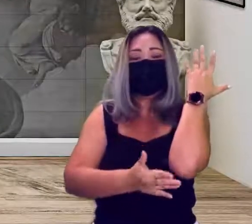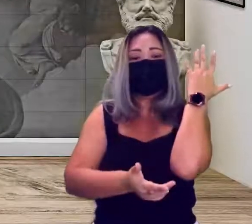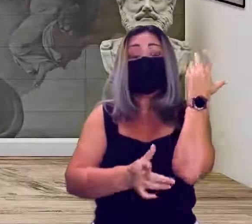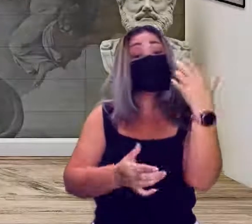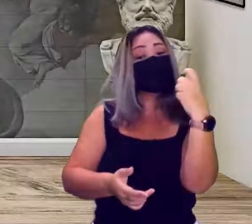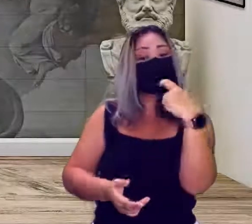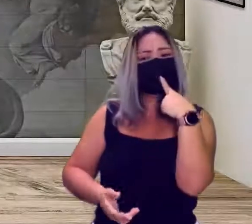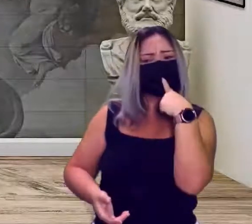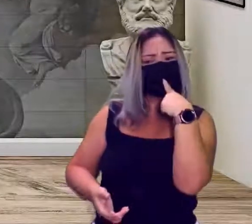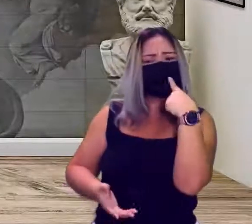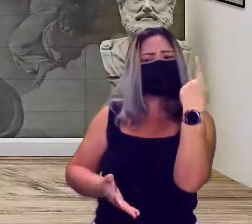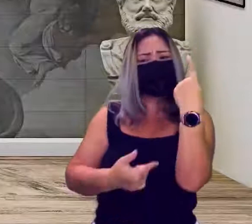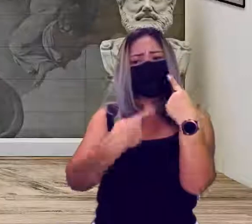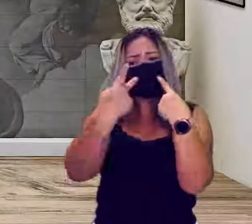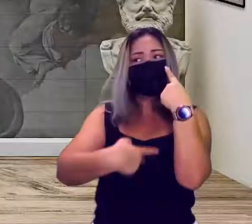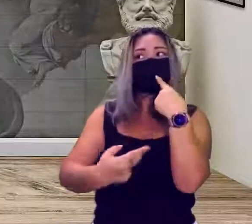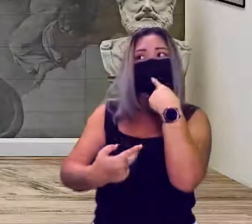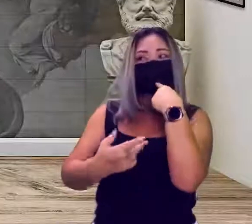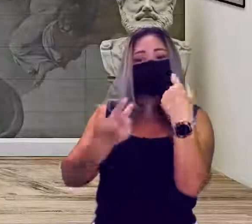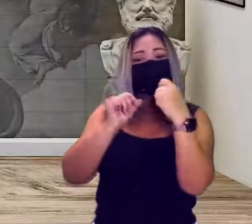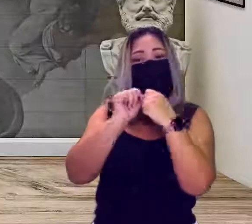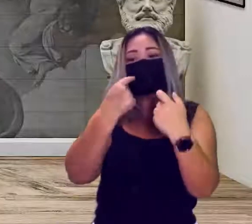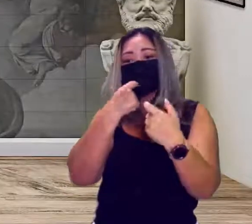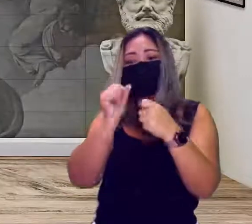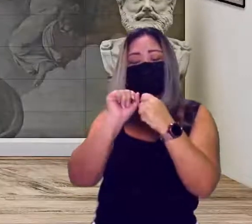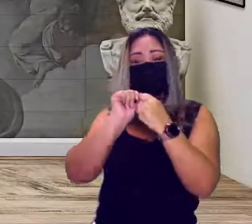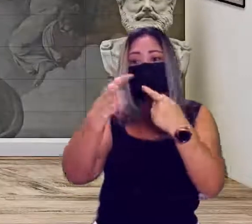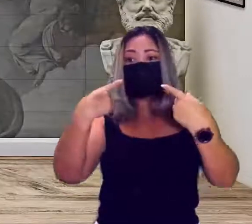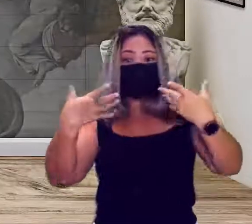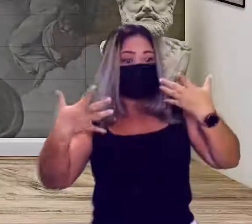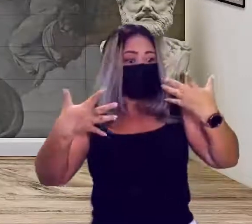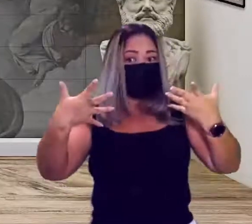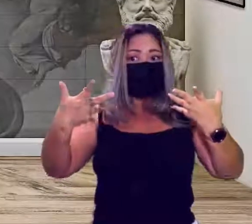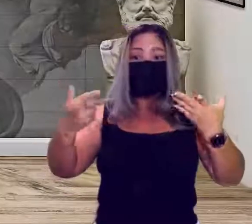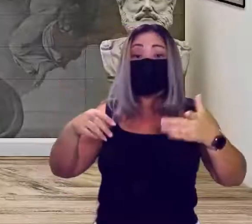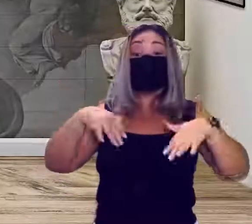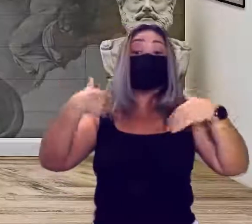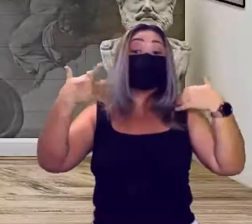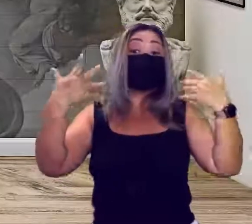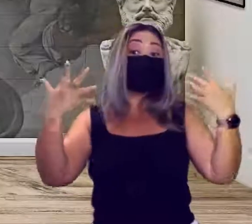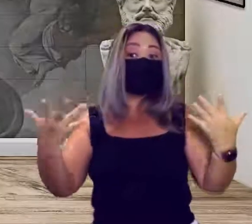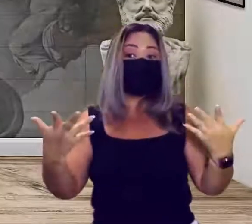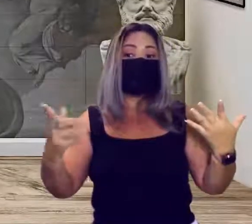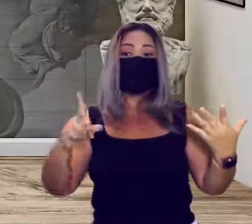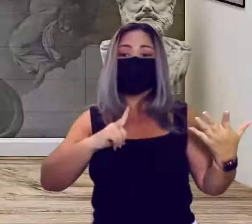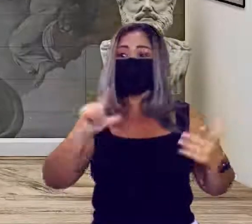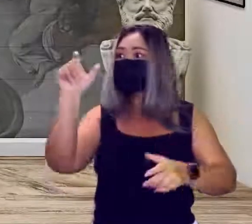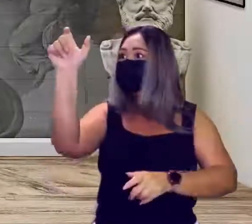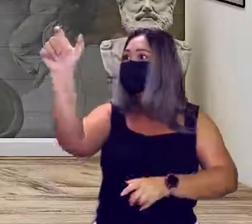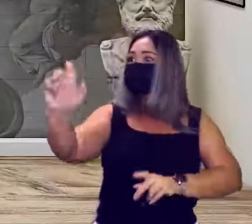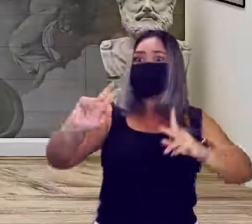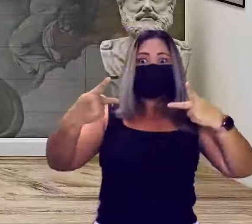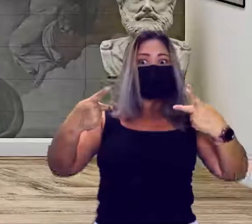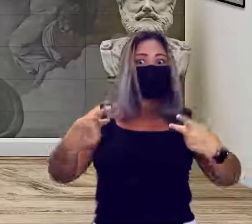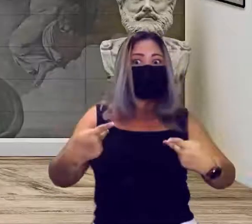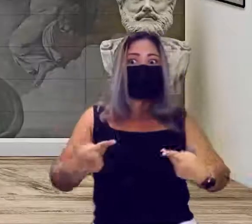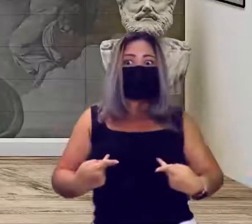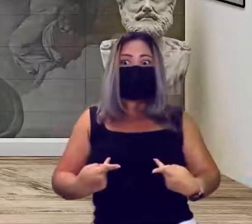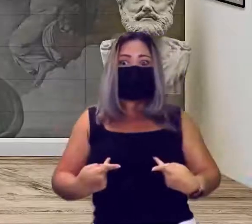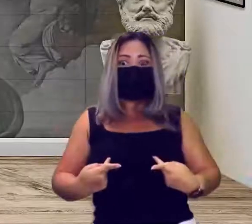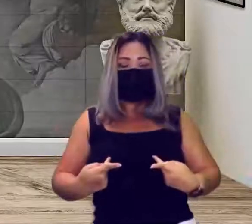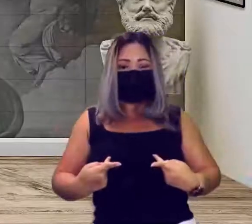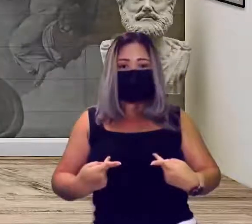tinham inveja, ciúmes. Ficavam bravos, conflito. Daí eles viam os humanos, olhavam lá e viam os humanos,